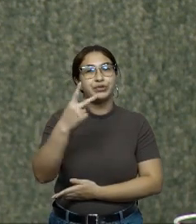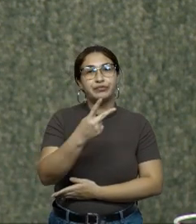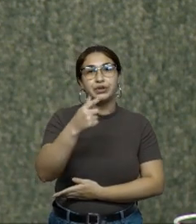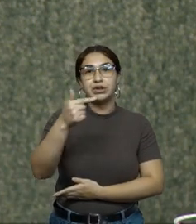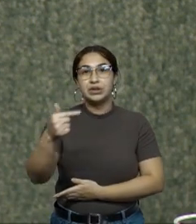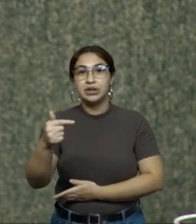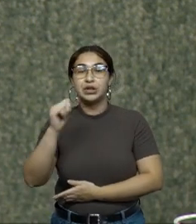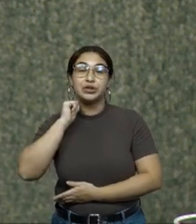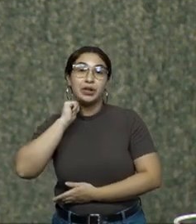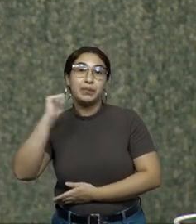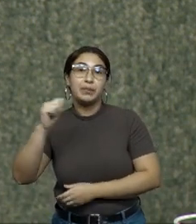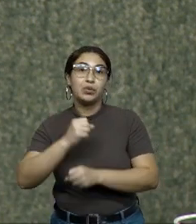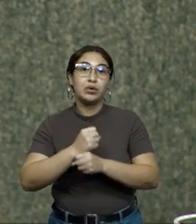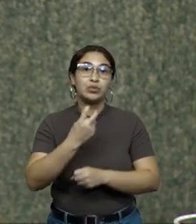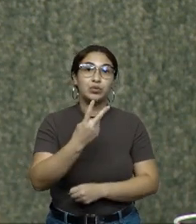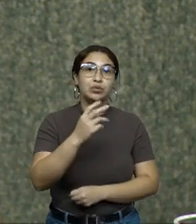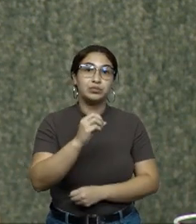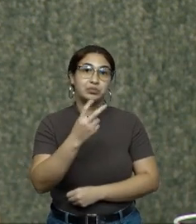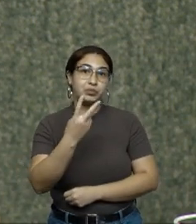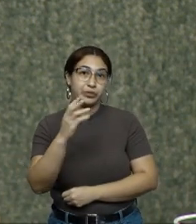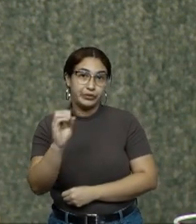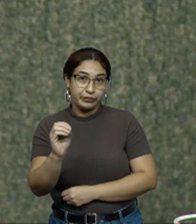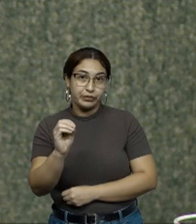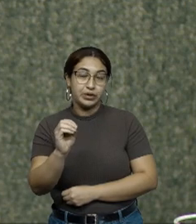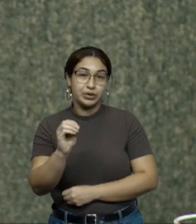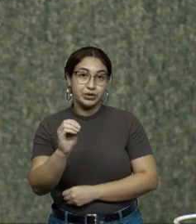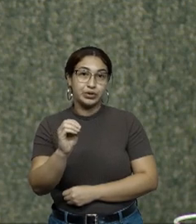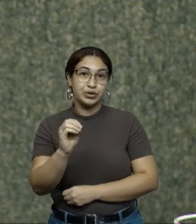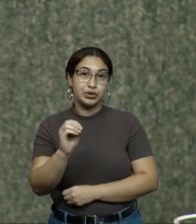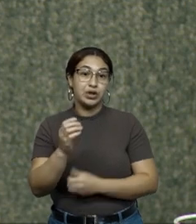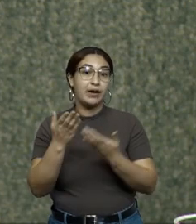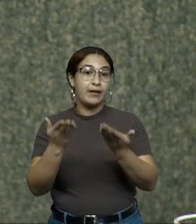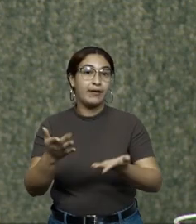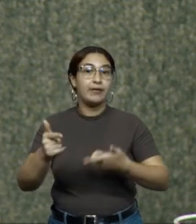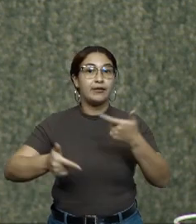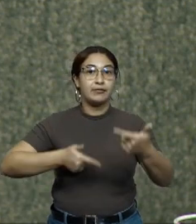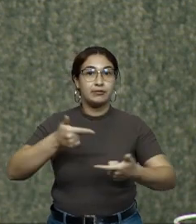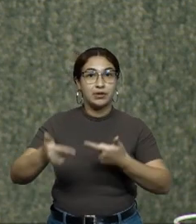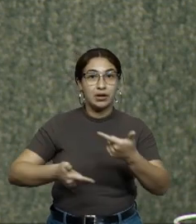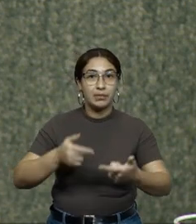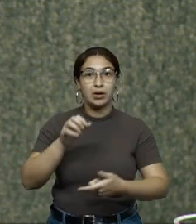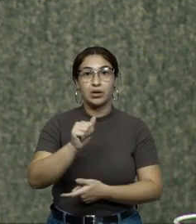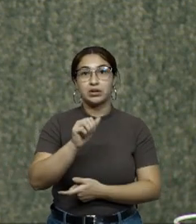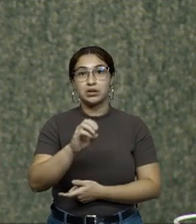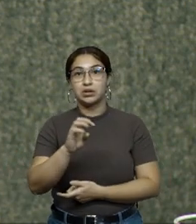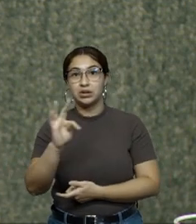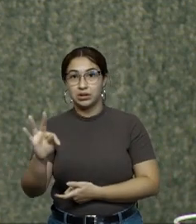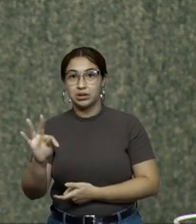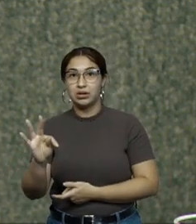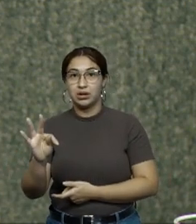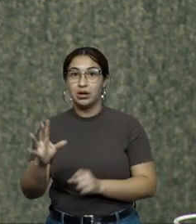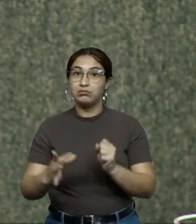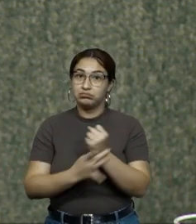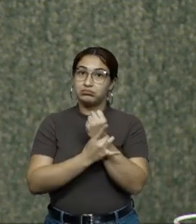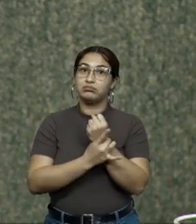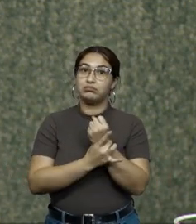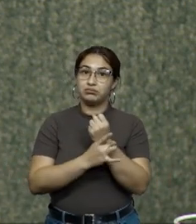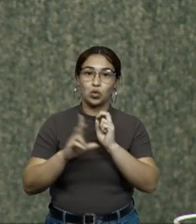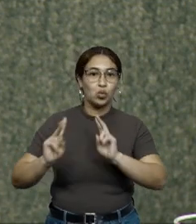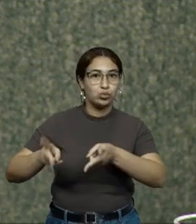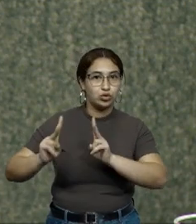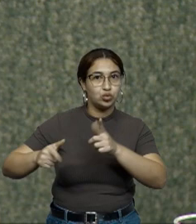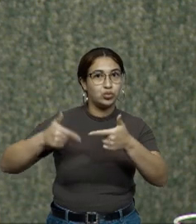de 2020 a garantia do emprego para o professor act 2 anos de